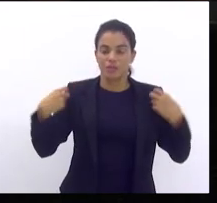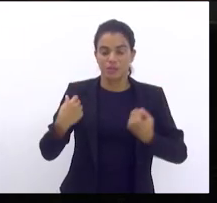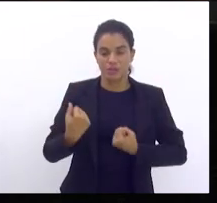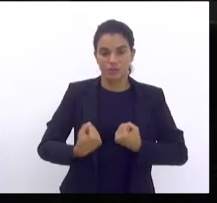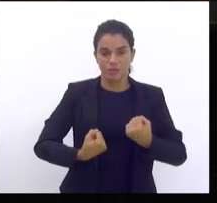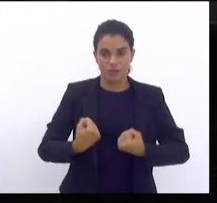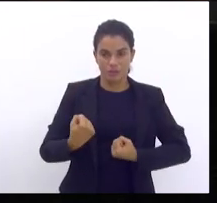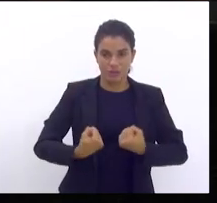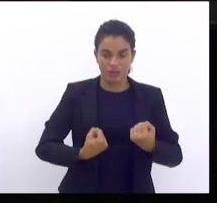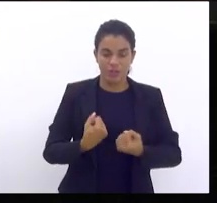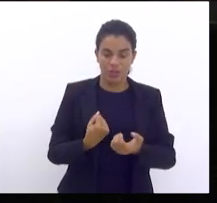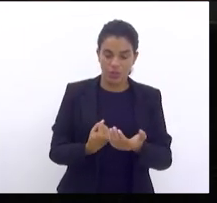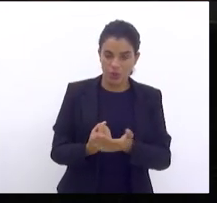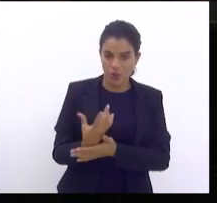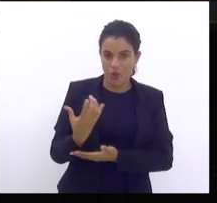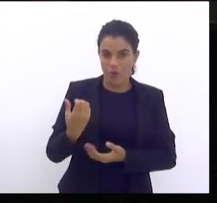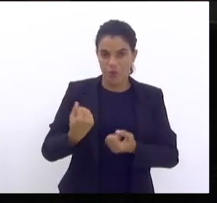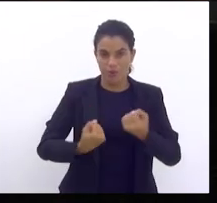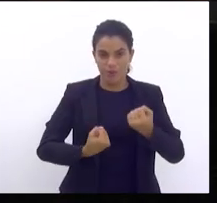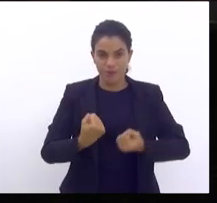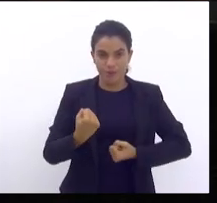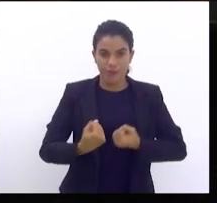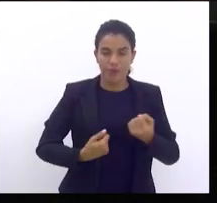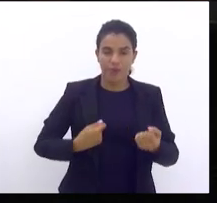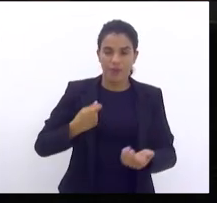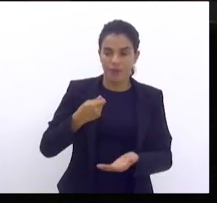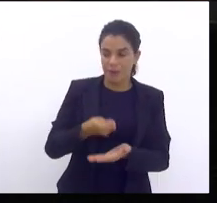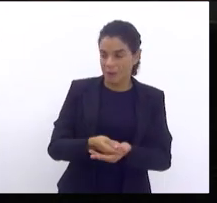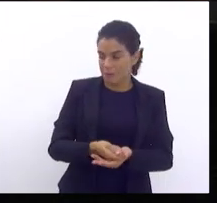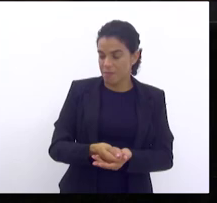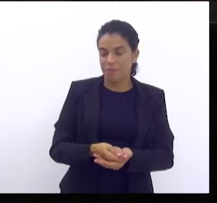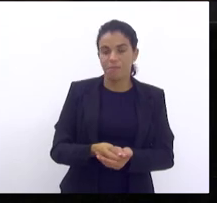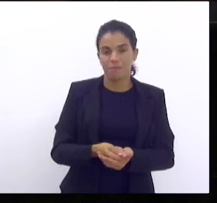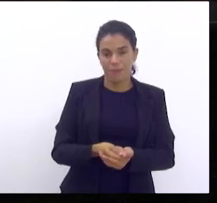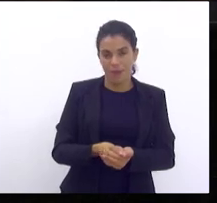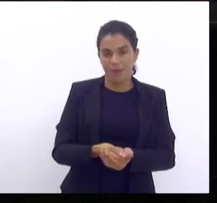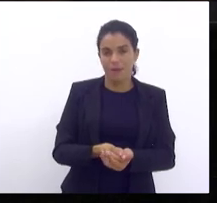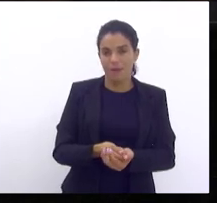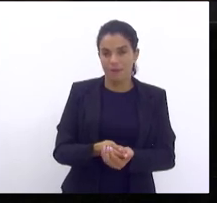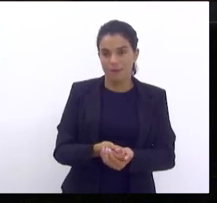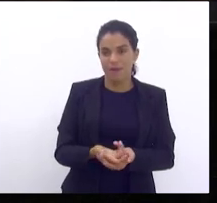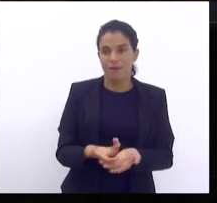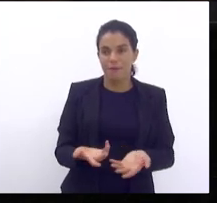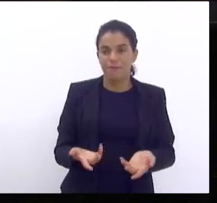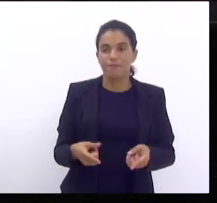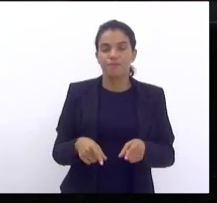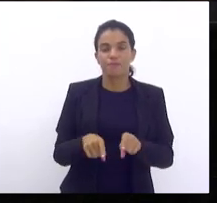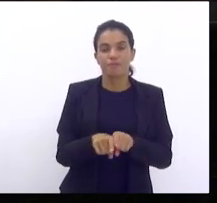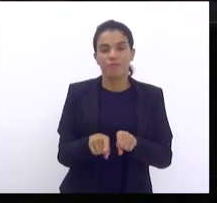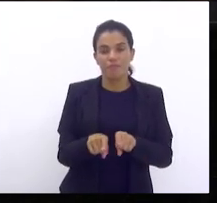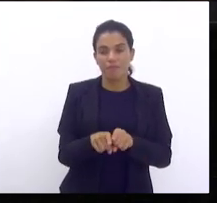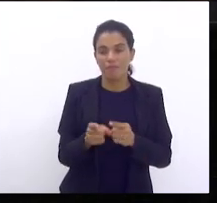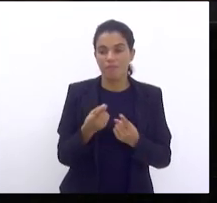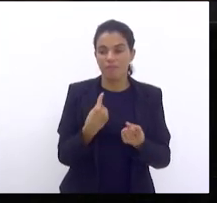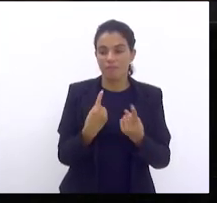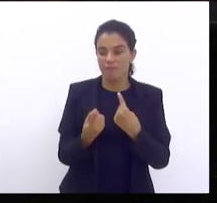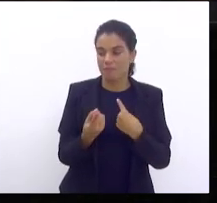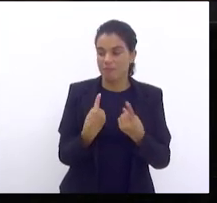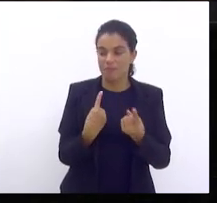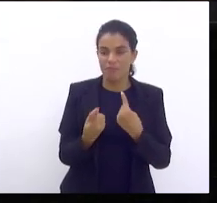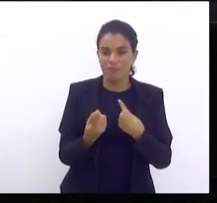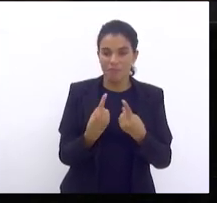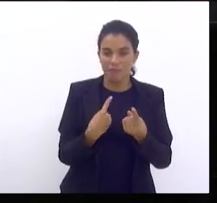compra o seu carro paga por mesmo e só o compra e transita porque